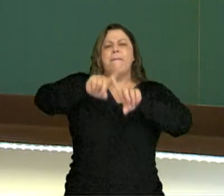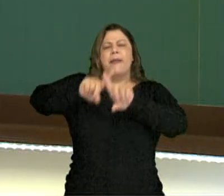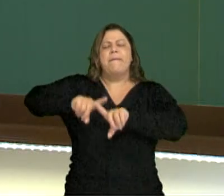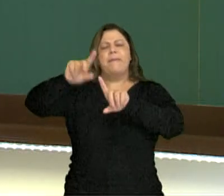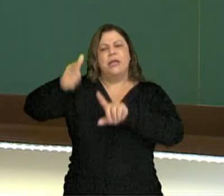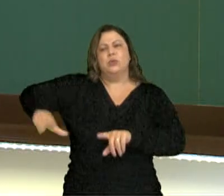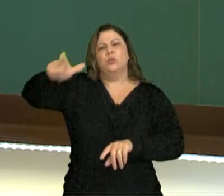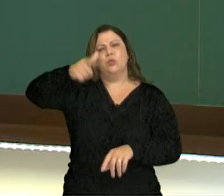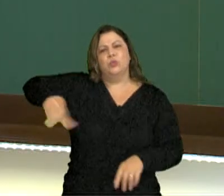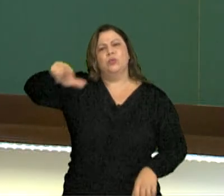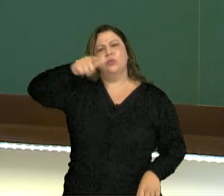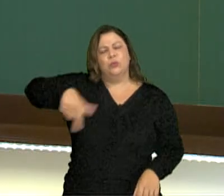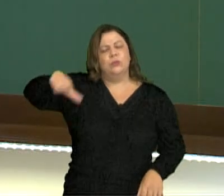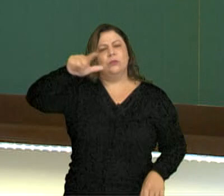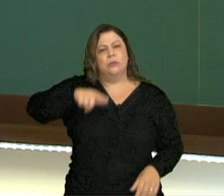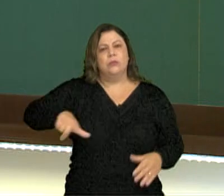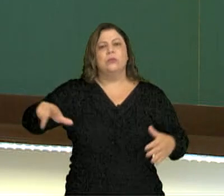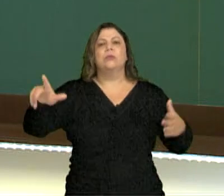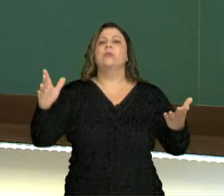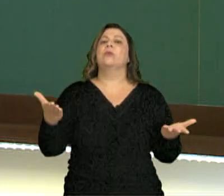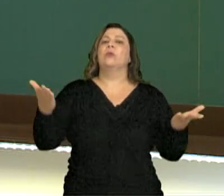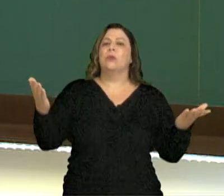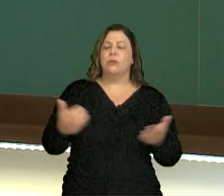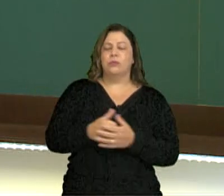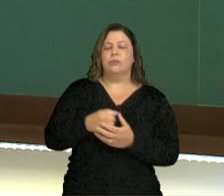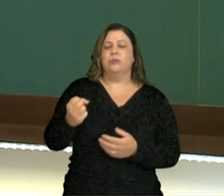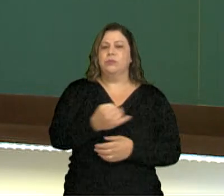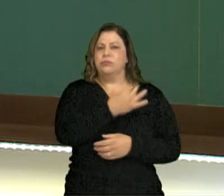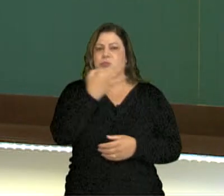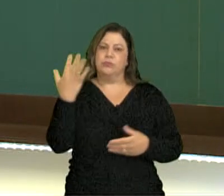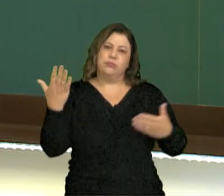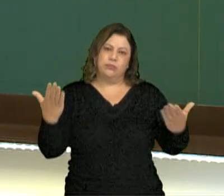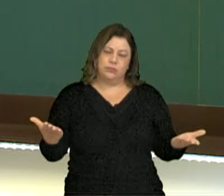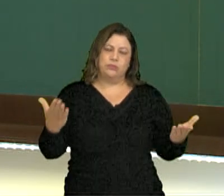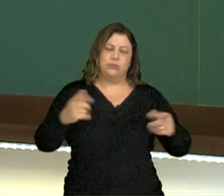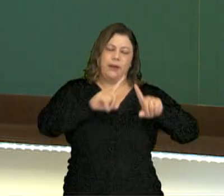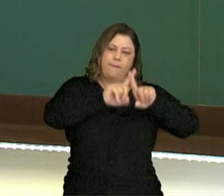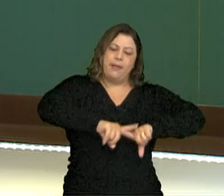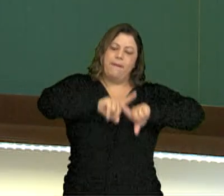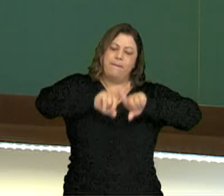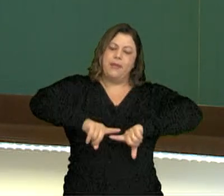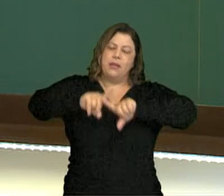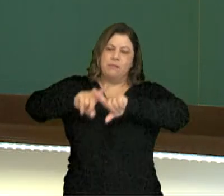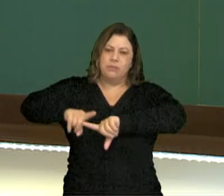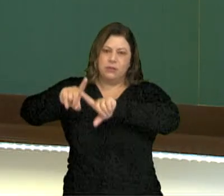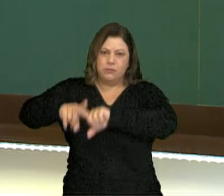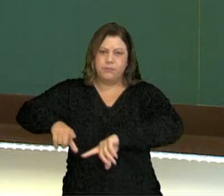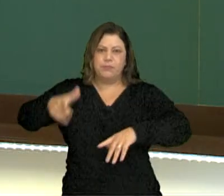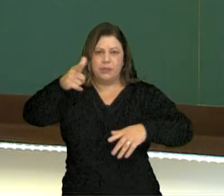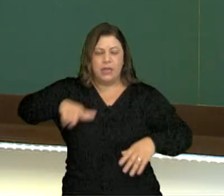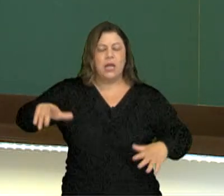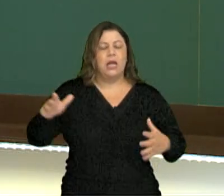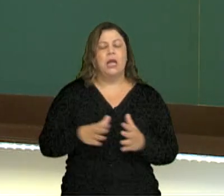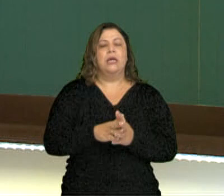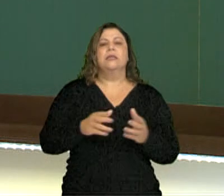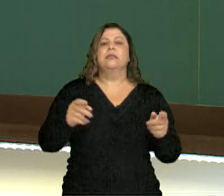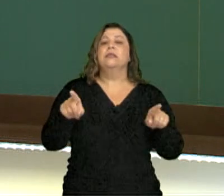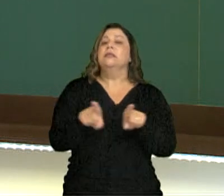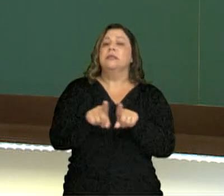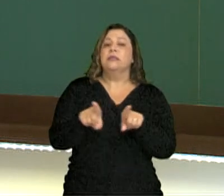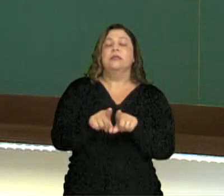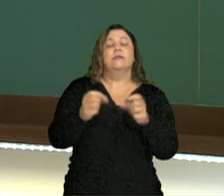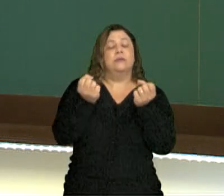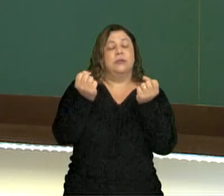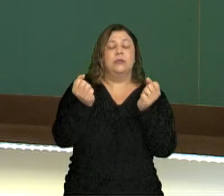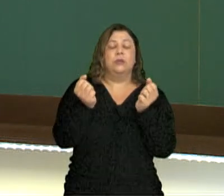para ser repetida em uma quantidade específica de vezes e normalmente trabalhando junto com o peso.